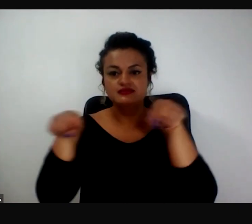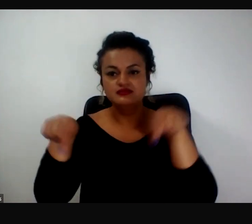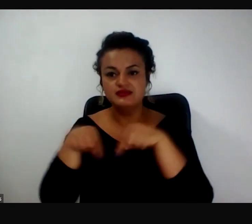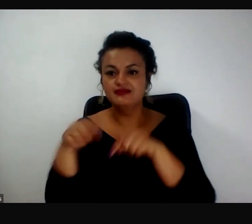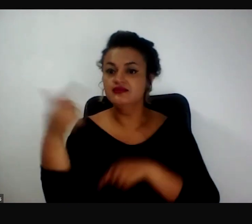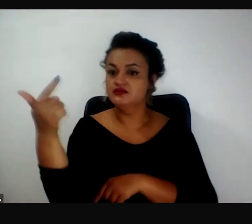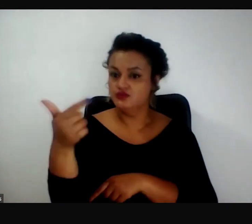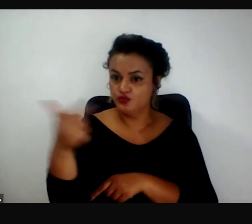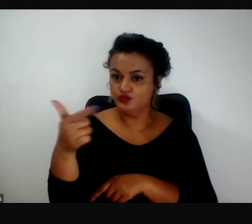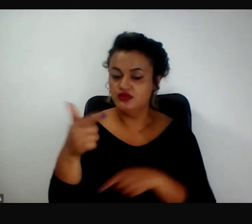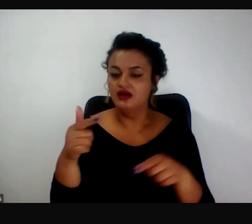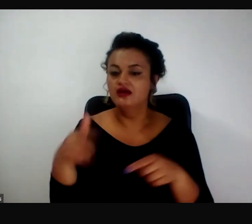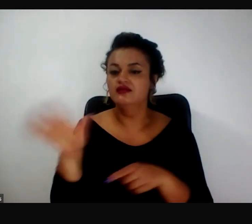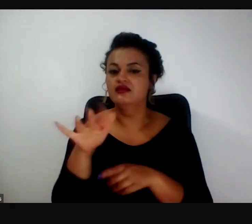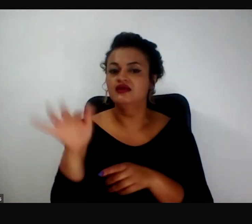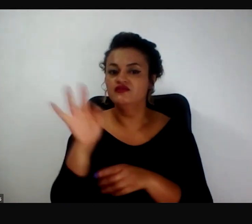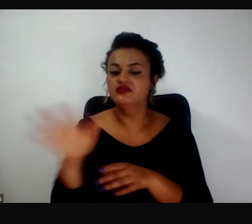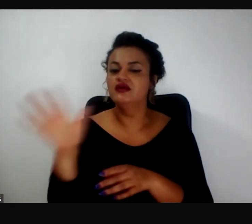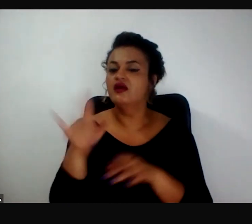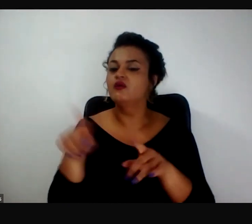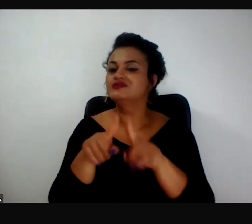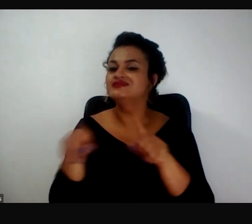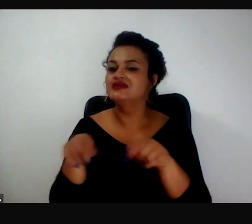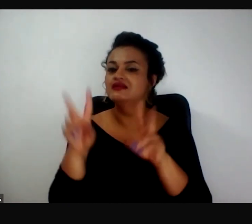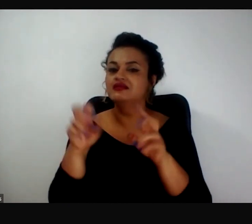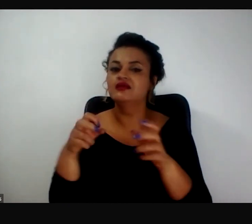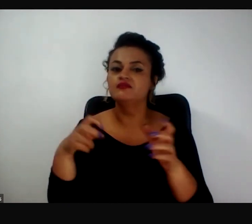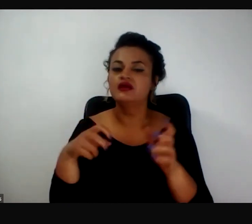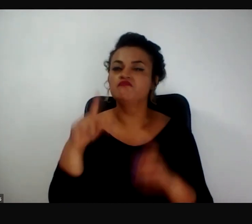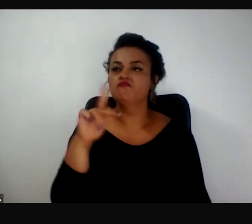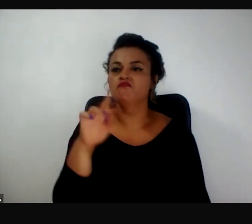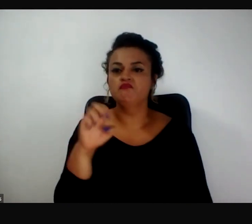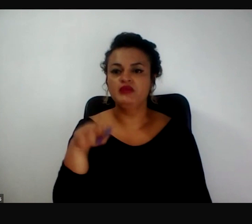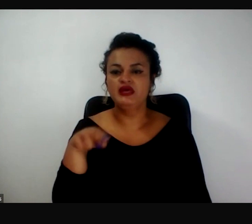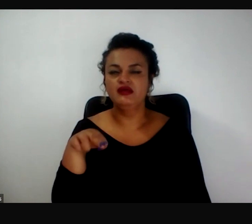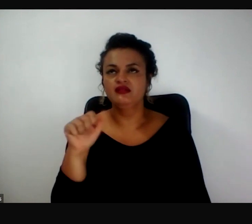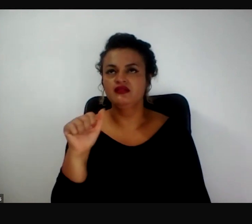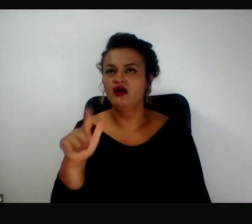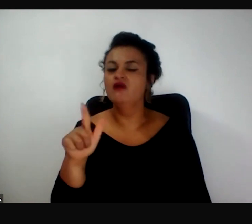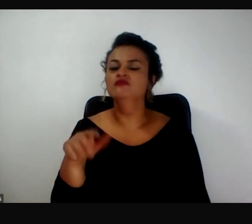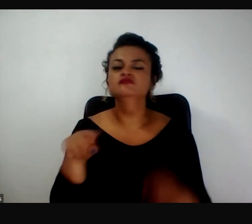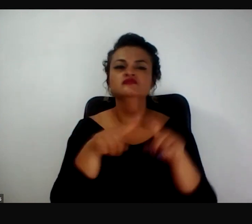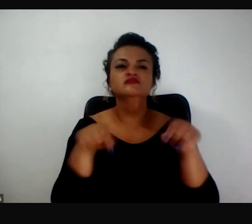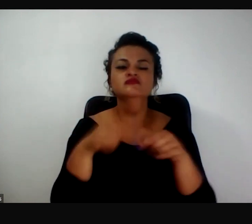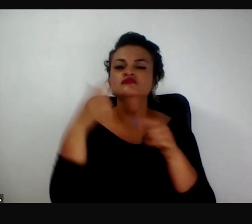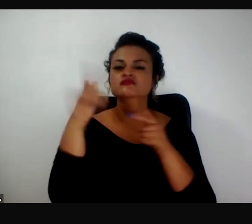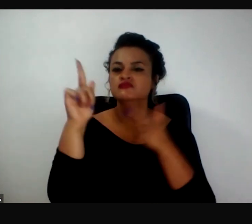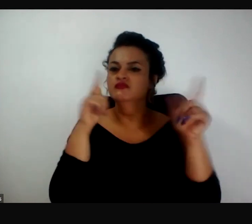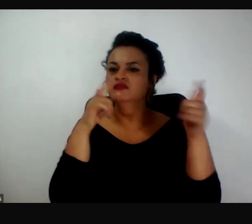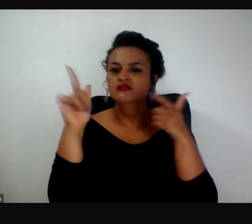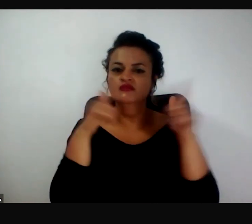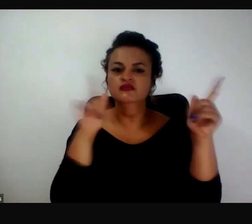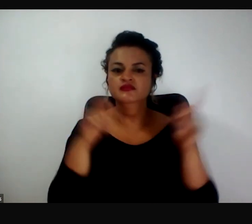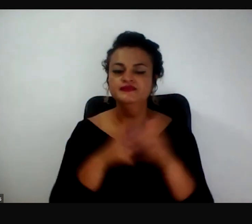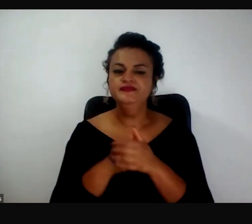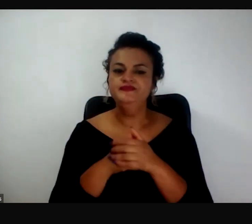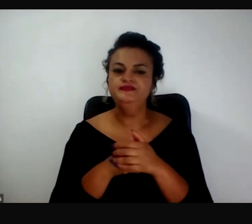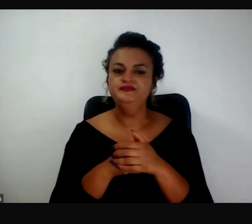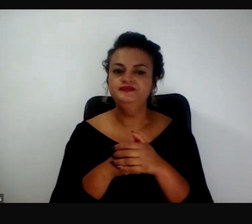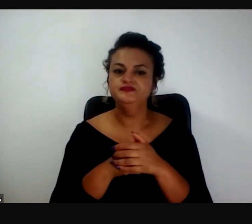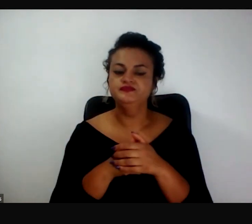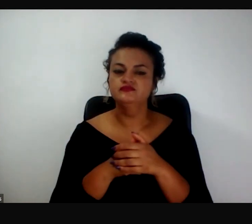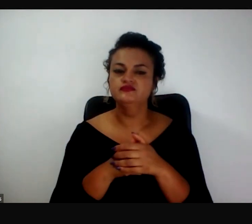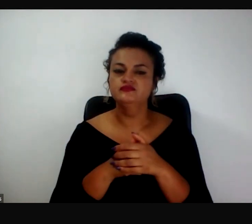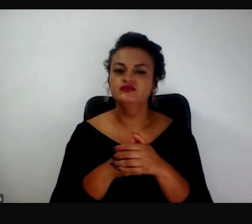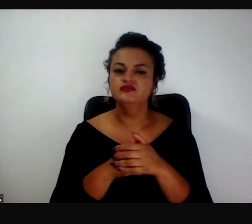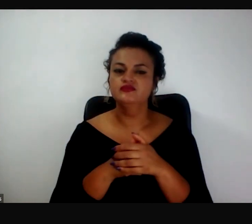de lo criminal, sala penal, sala terceira é sala contencioso administrativo, sala quarta é sala do